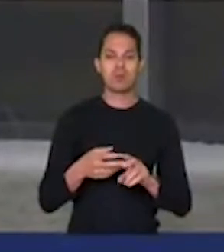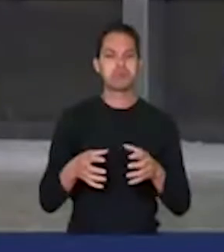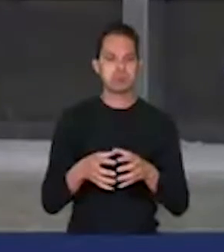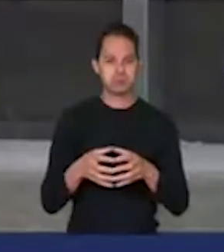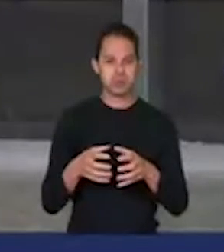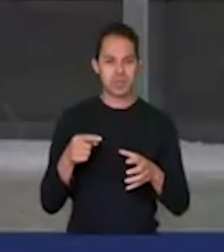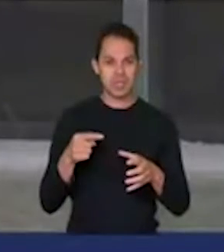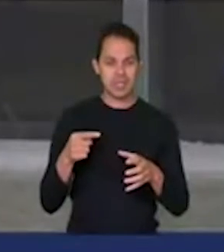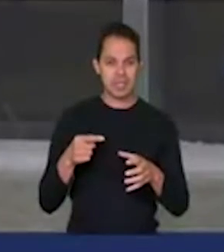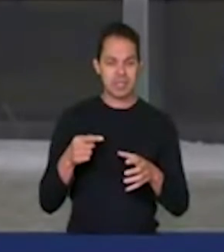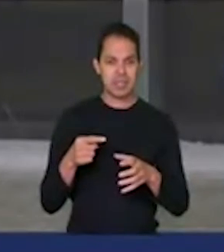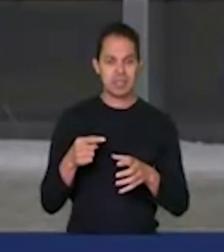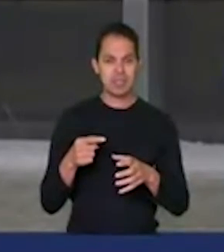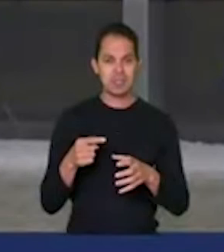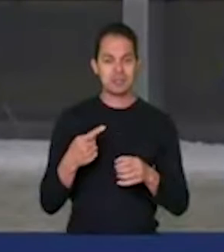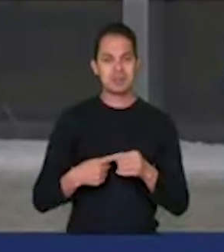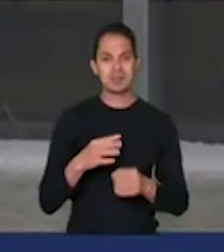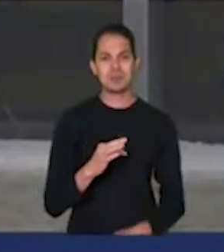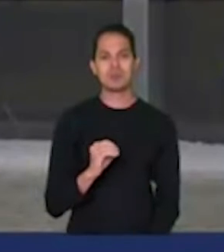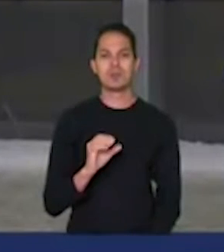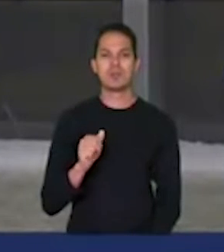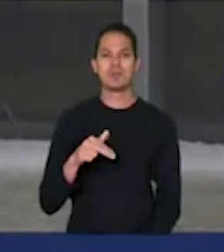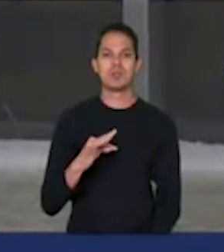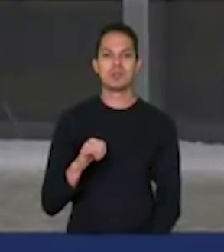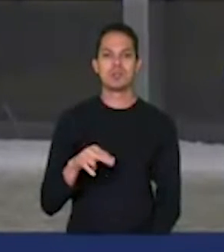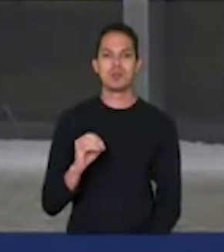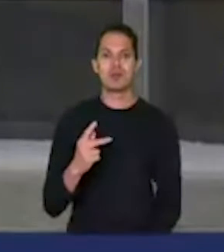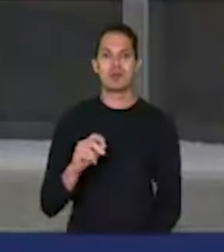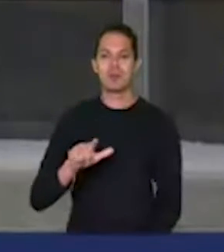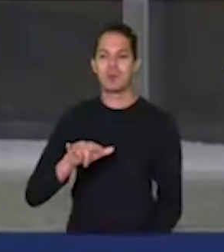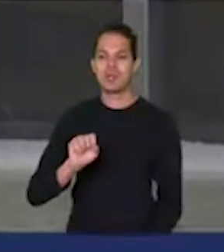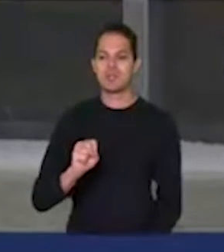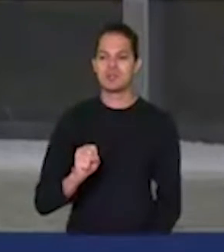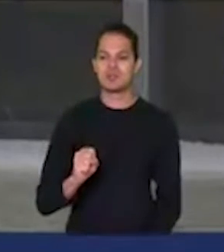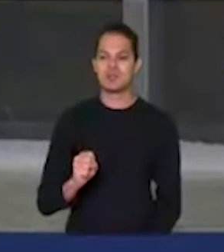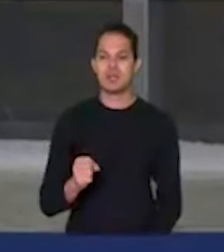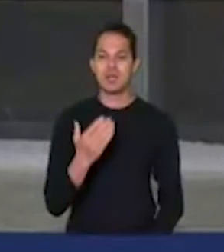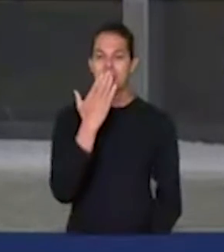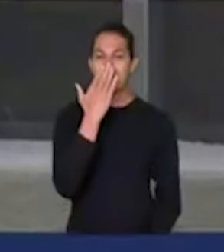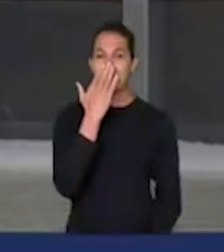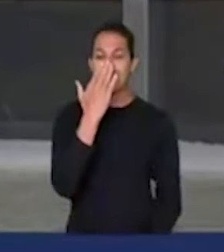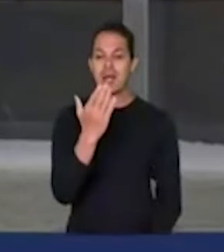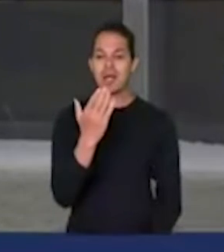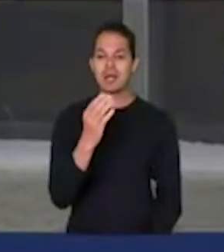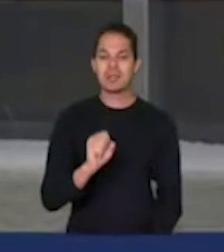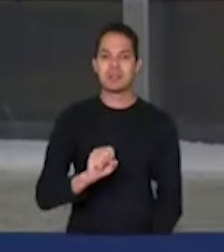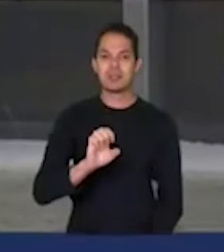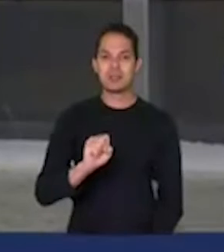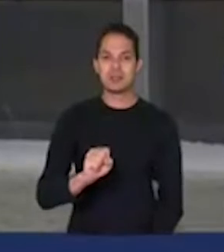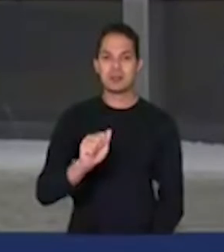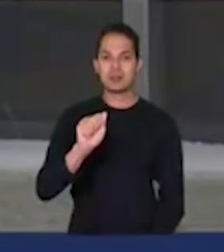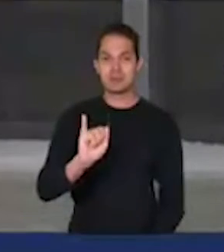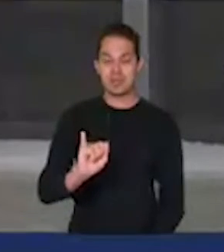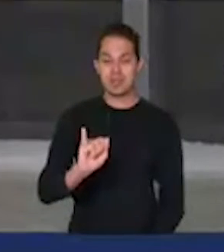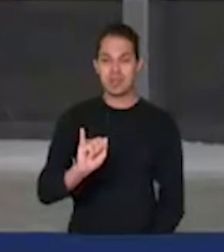de Tocantinópolis estão em frente à CESAI de Tocantinópolis.